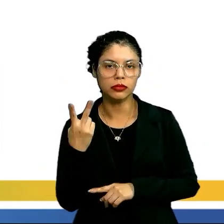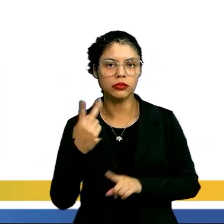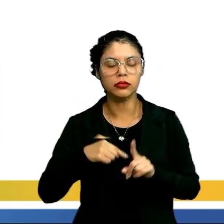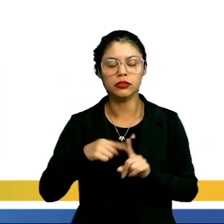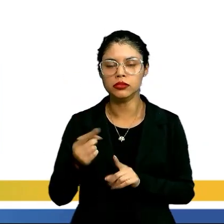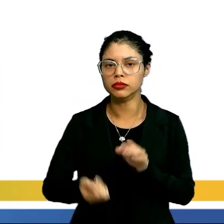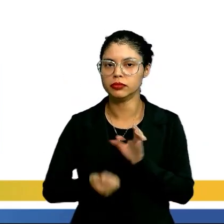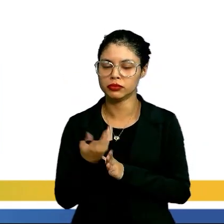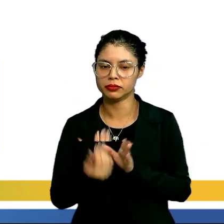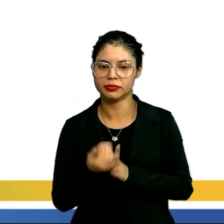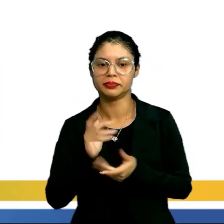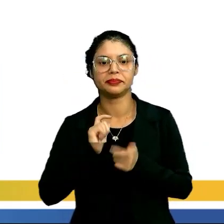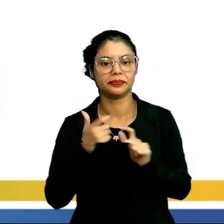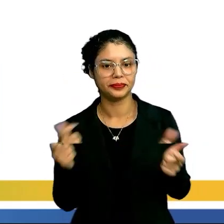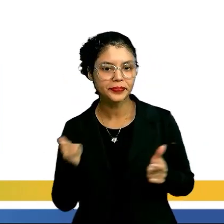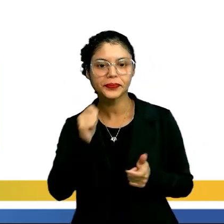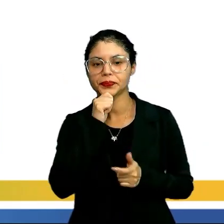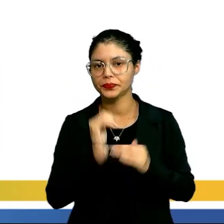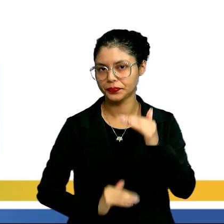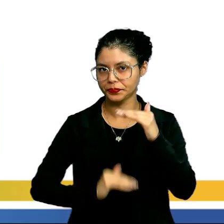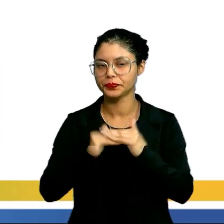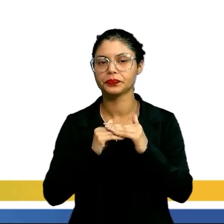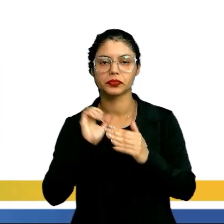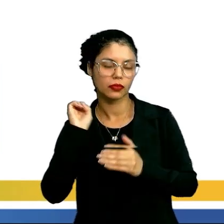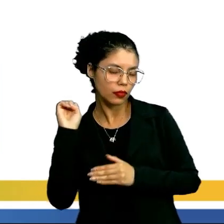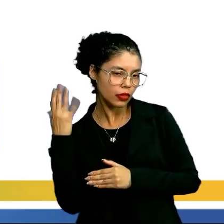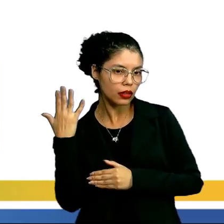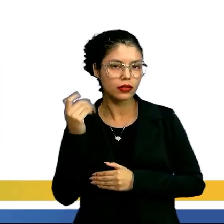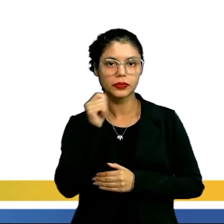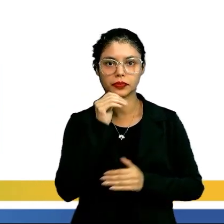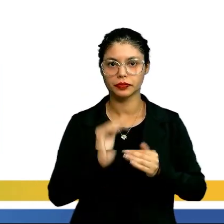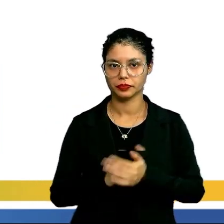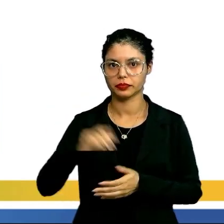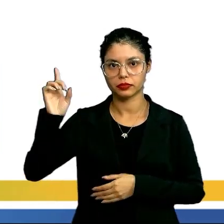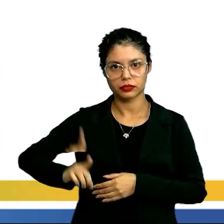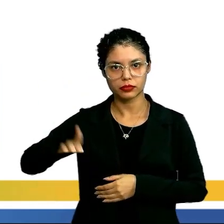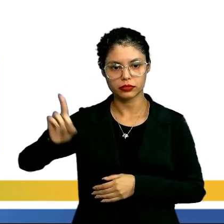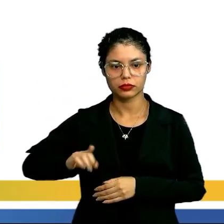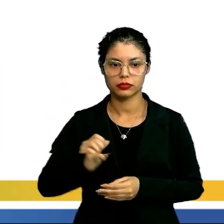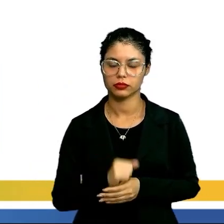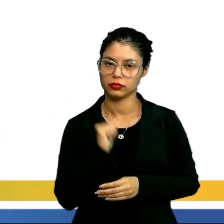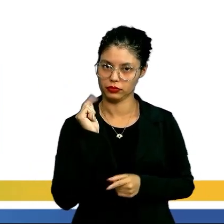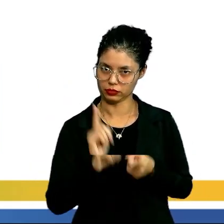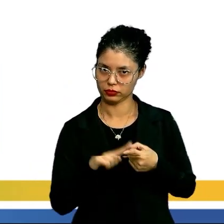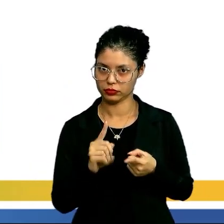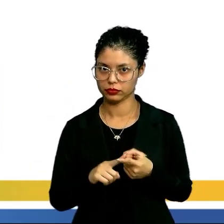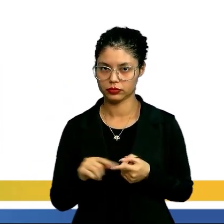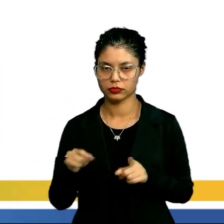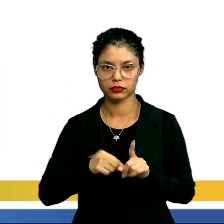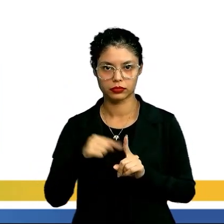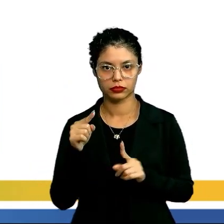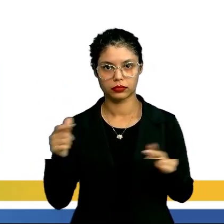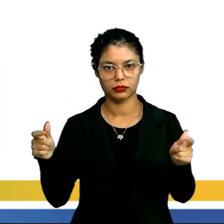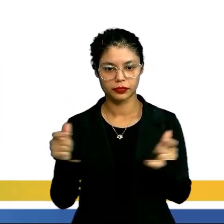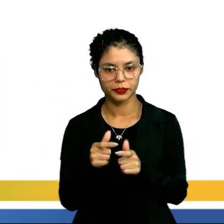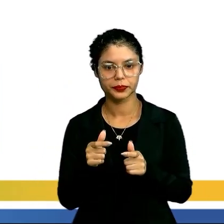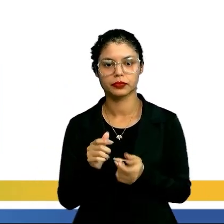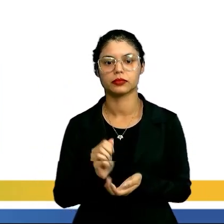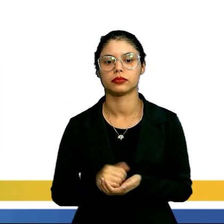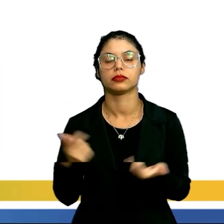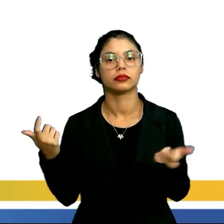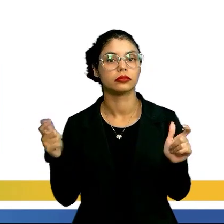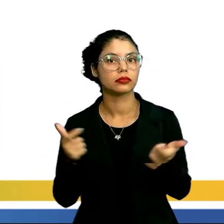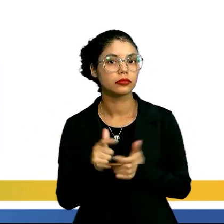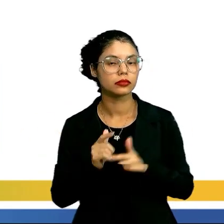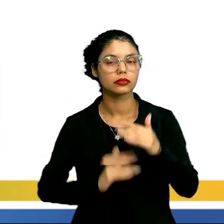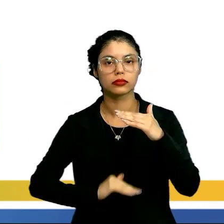volumes no produto, o aumento da pressão desloca o equilíbrio para a direita, para o produto, porque o volume é menor. A diminuição